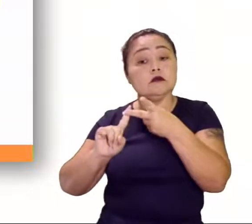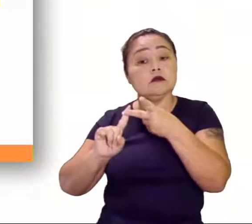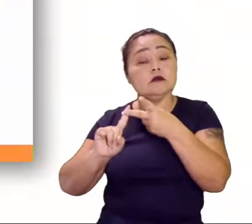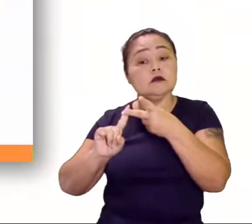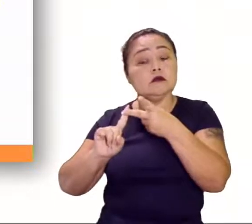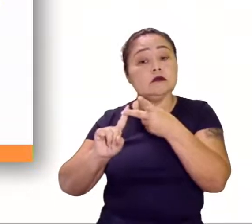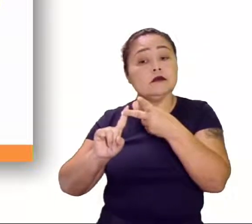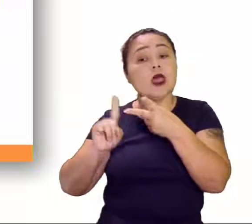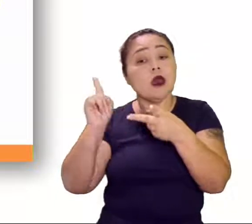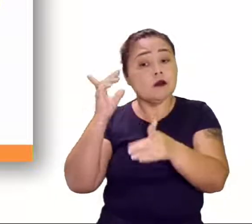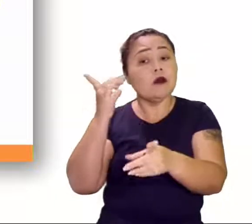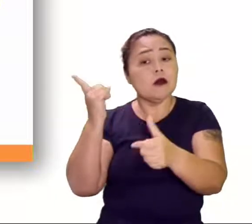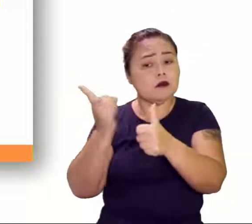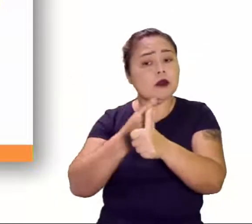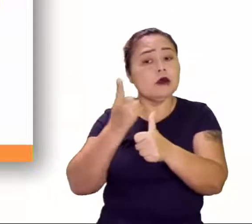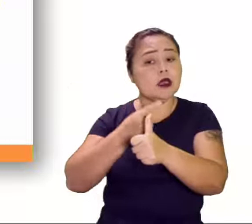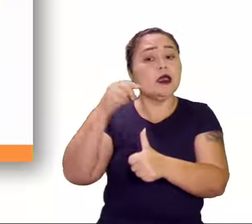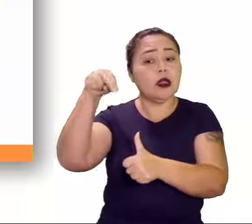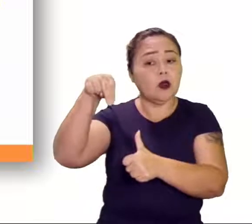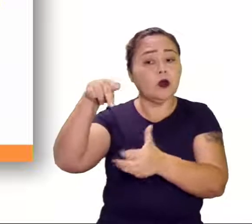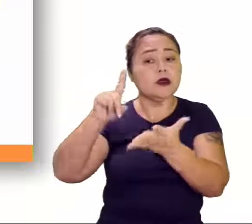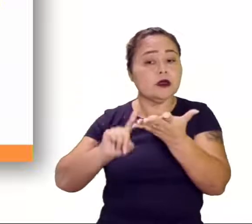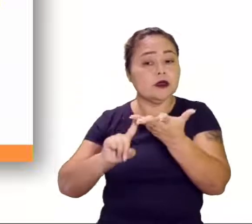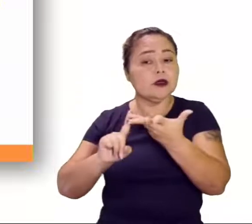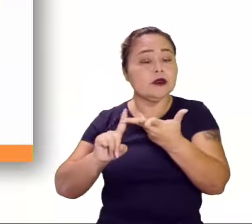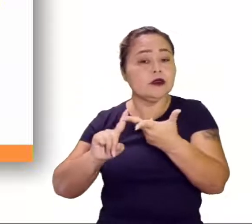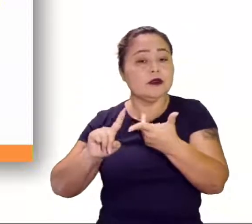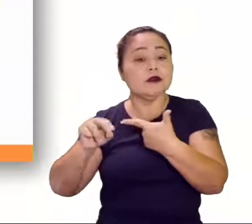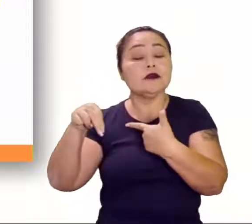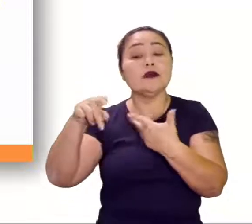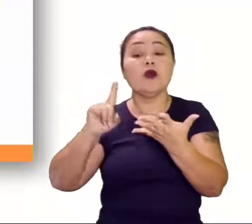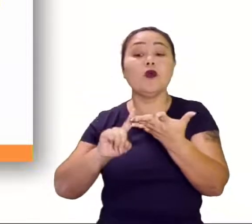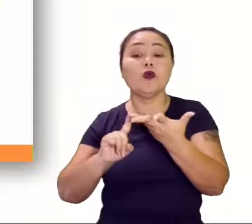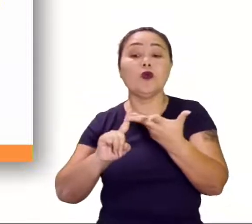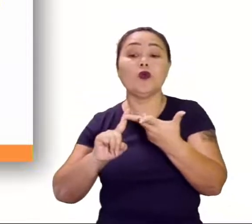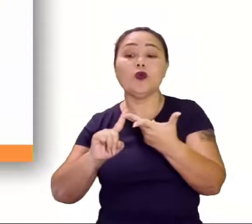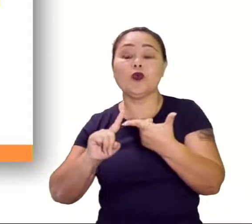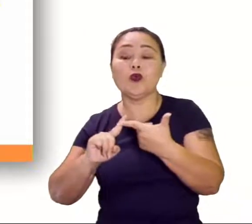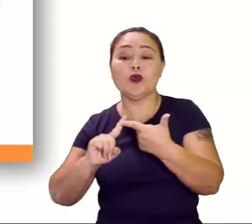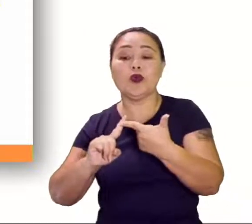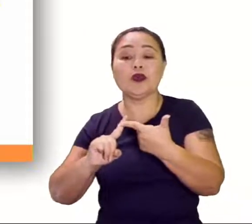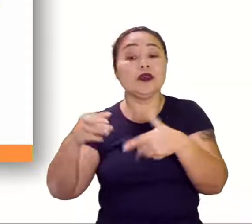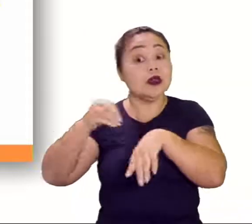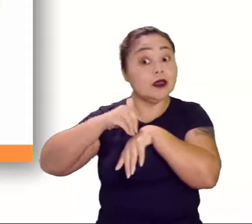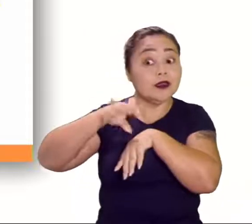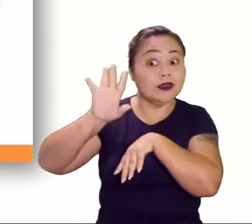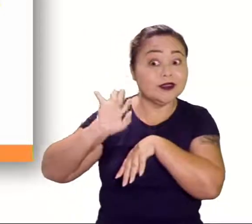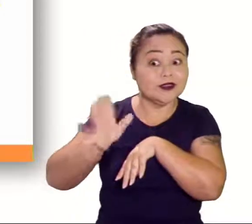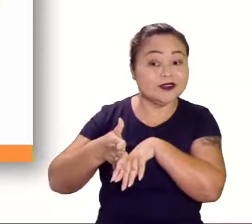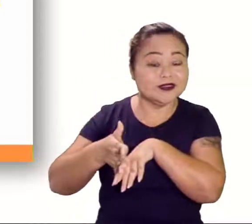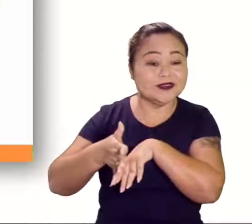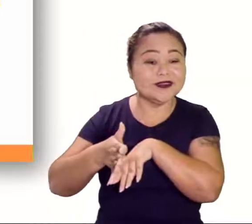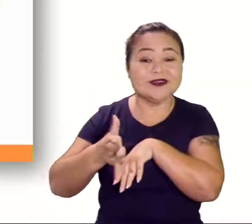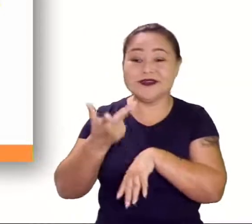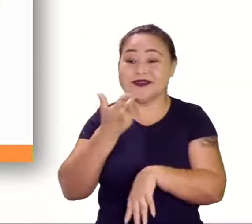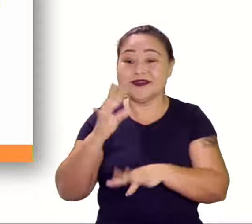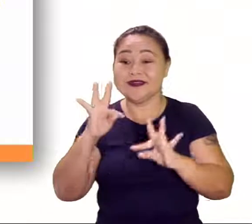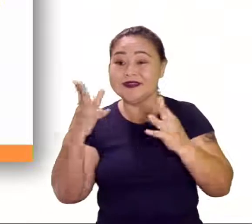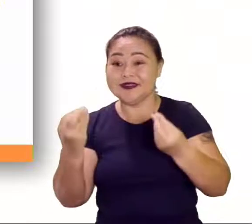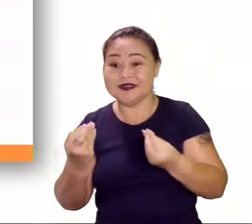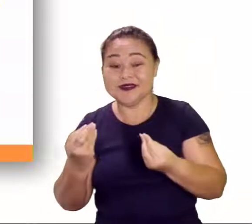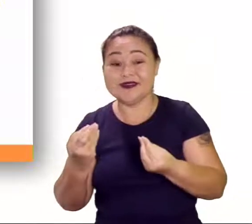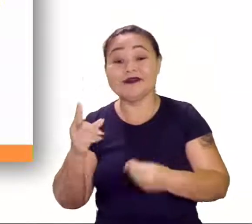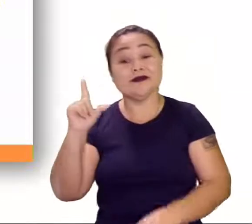vai descobrir o N primeiro, né? É bom. Que já sabe a razão. Precisa descobrir a quantidade de termos, né? Entreguei a jogada. Falou tudo